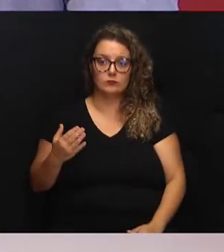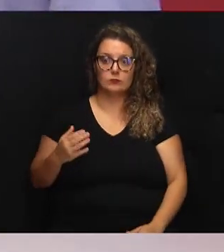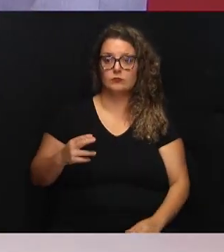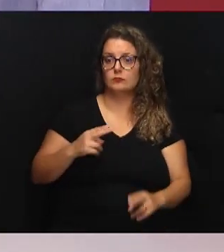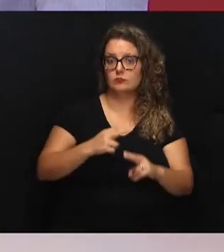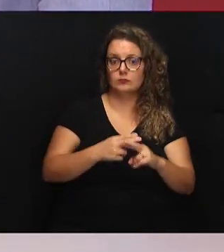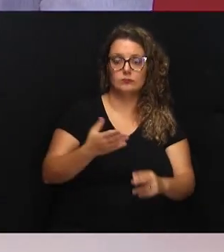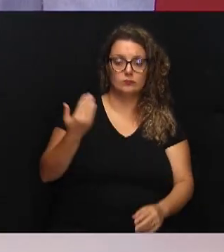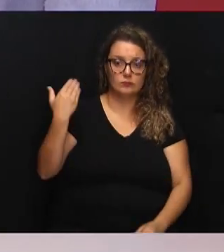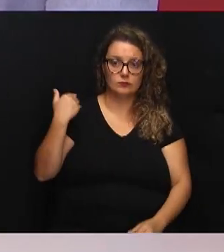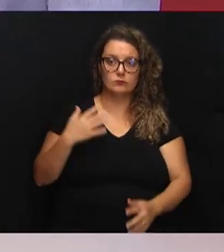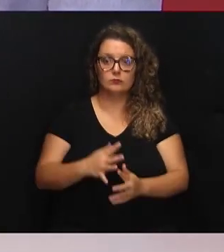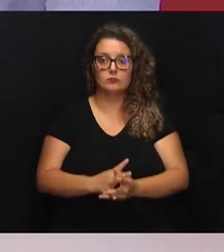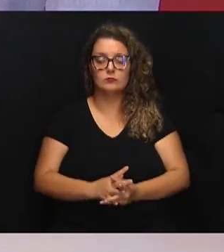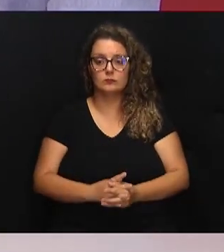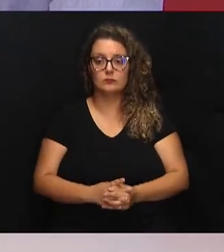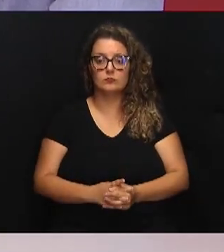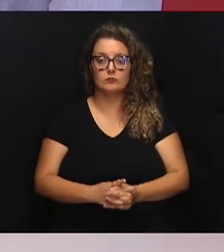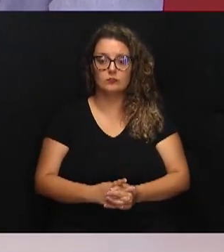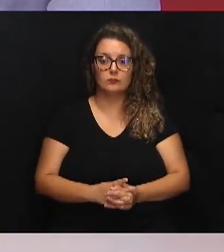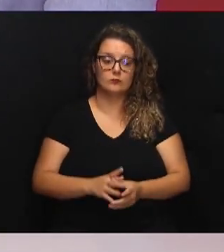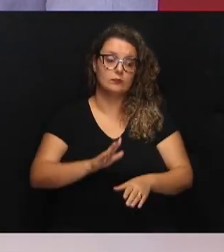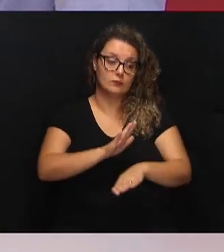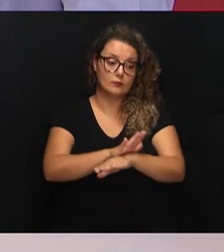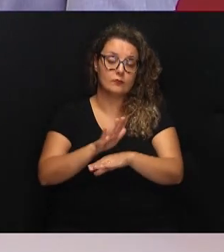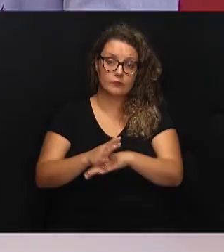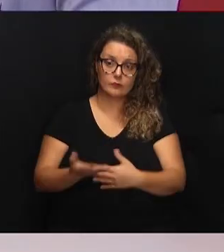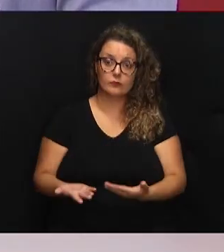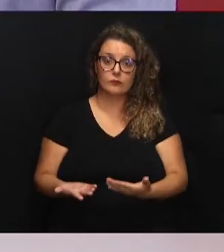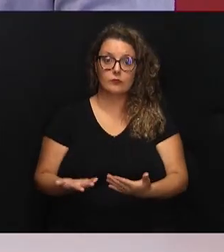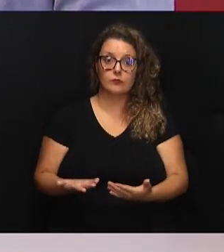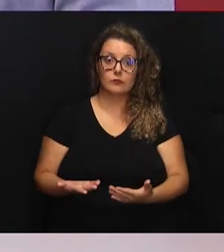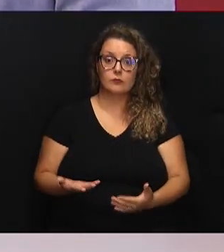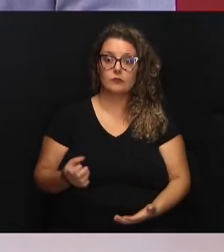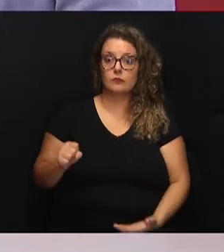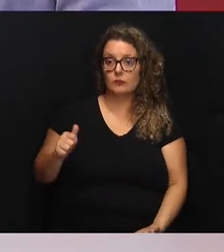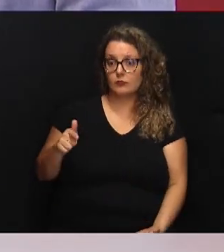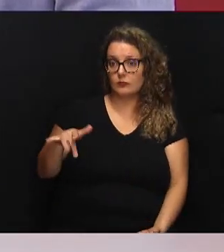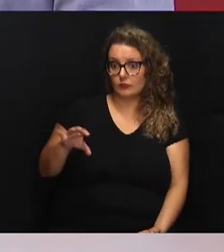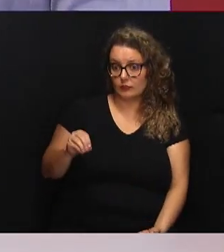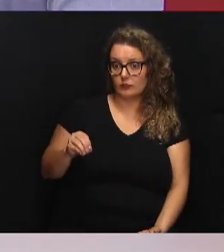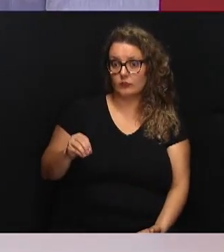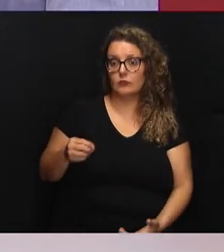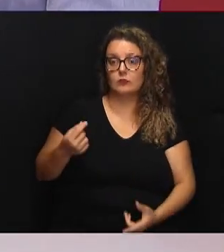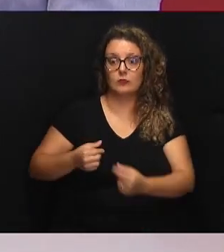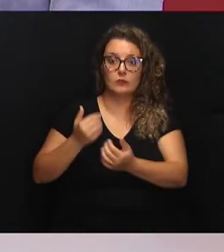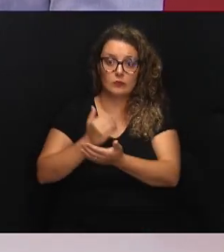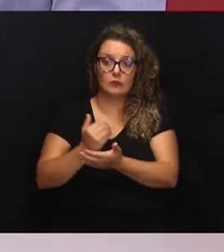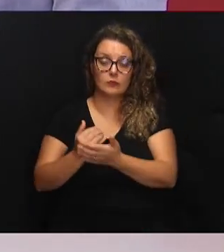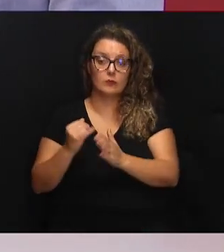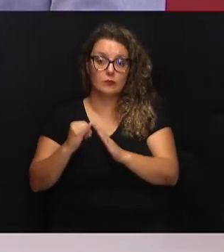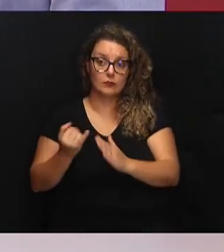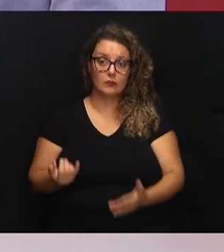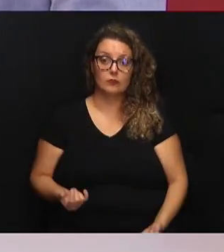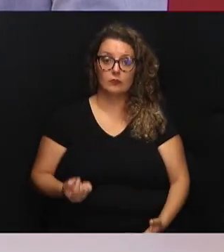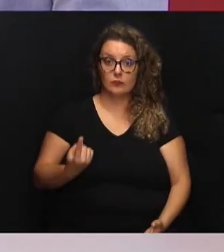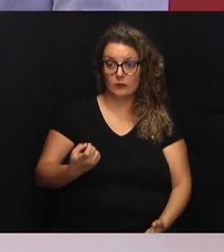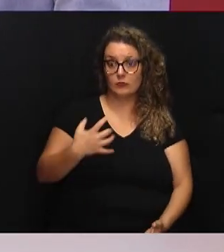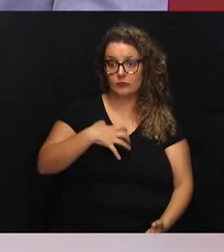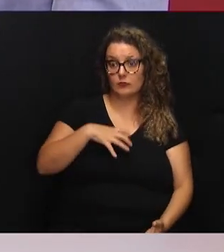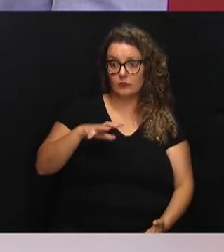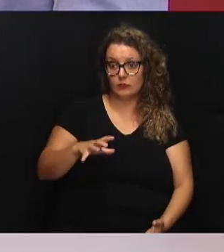Econômica à época, né? E aquilo ajudou a compor um saldo para o meu financiamento imobiliário. Era uma das únicas formas